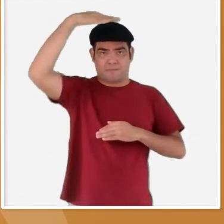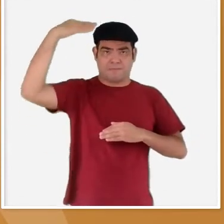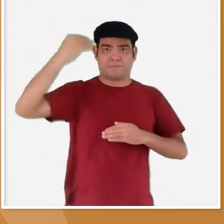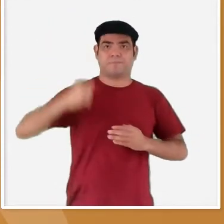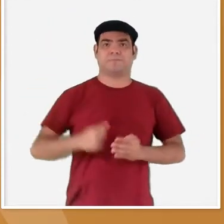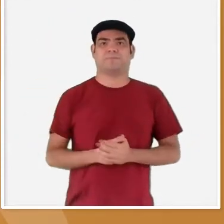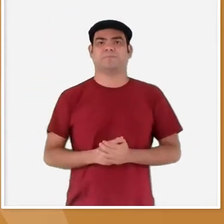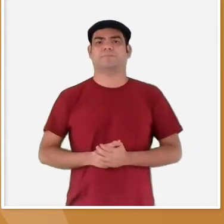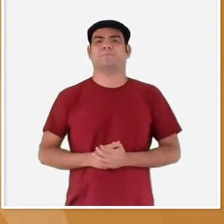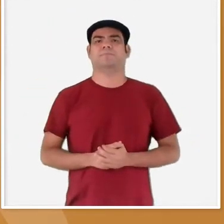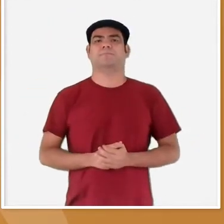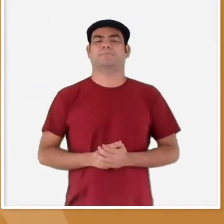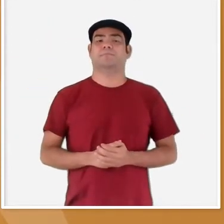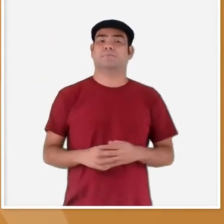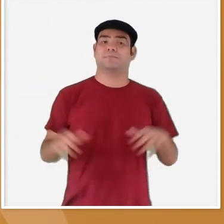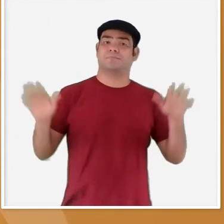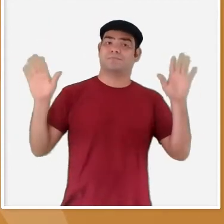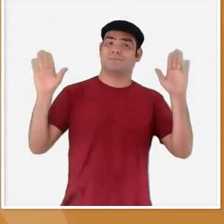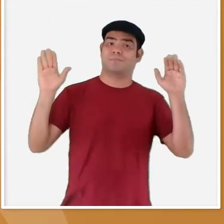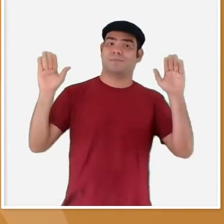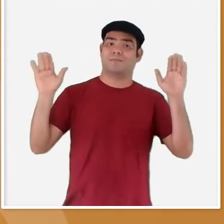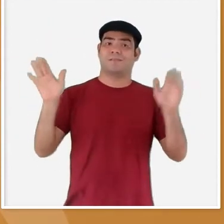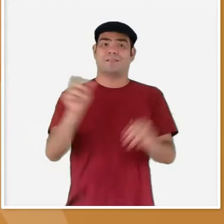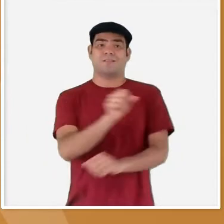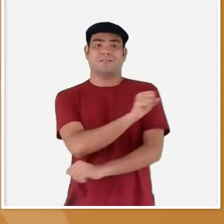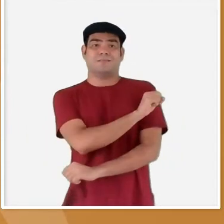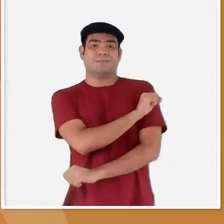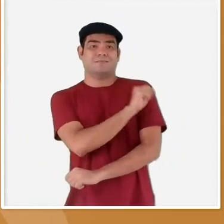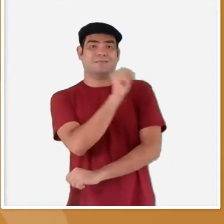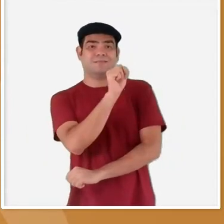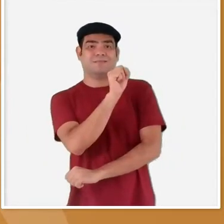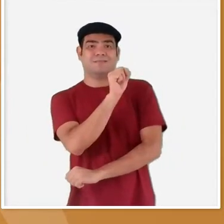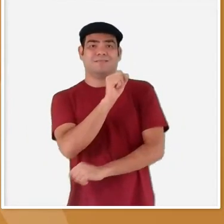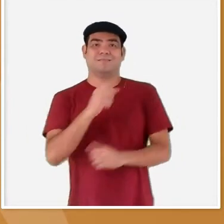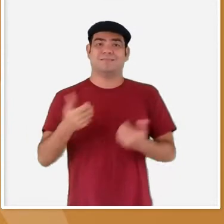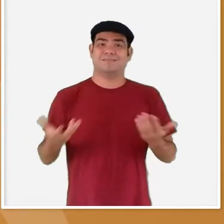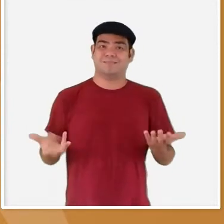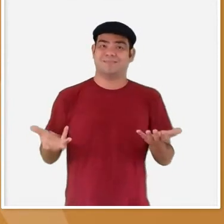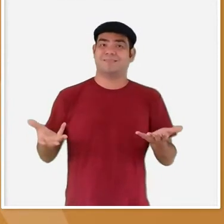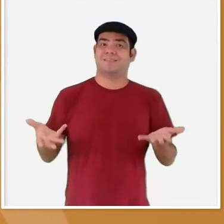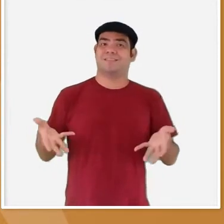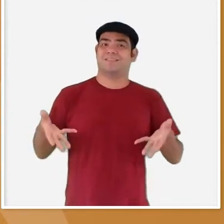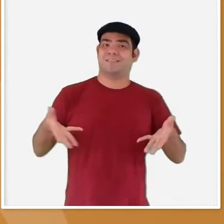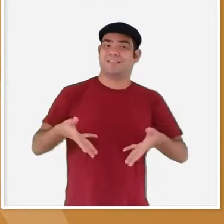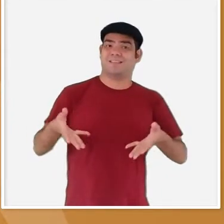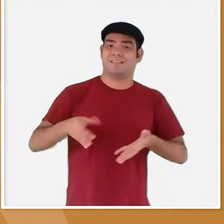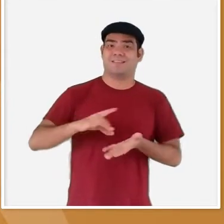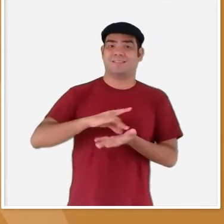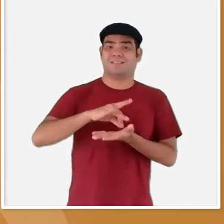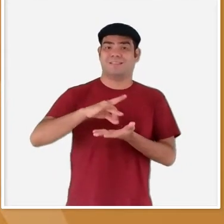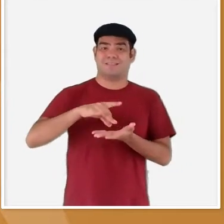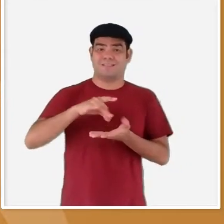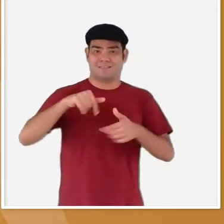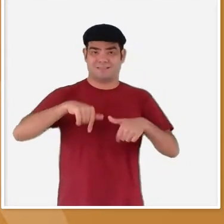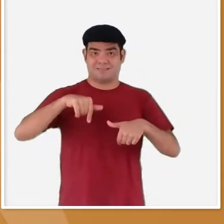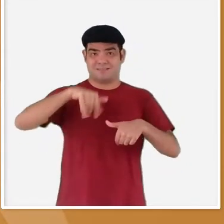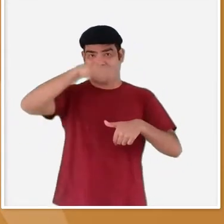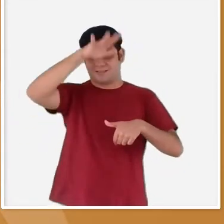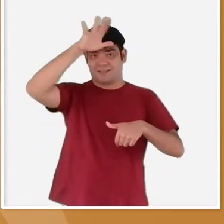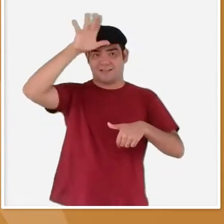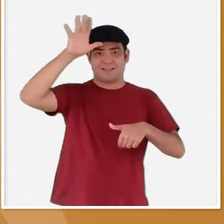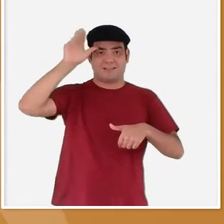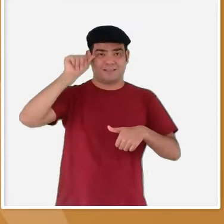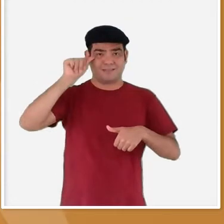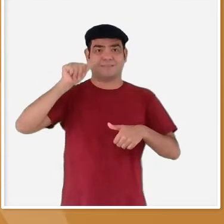Olá, turmas do 8º ano do Ensino Fundamental, aqui do nosso Centro de Mídia do Estado do Amazonas. Minha cordial saudação